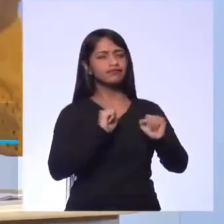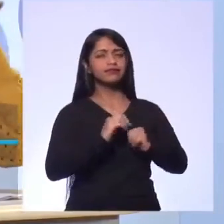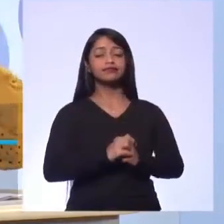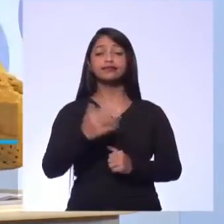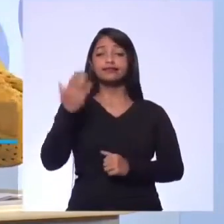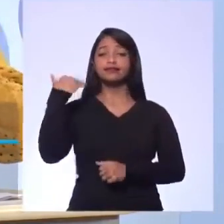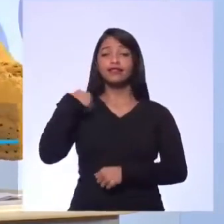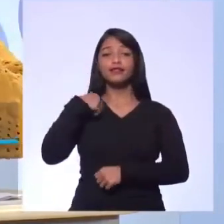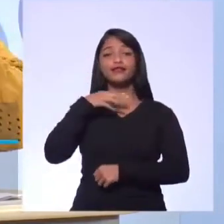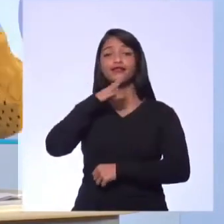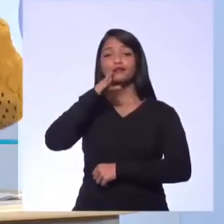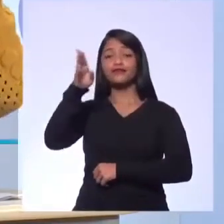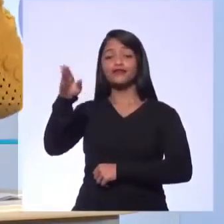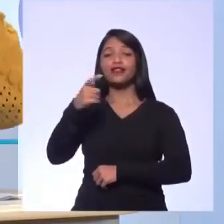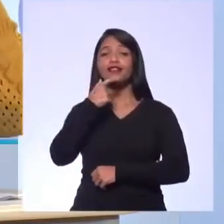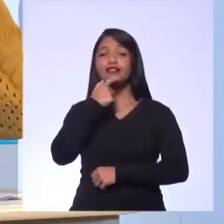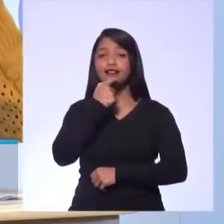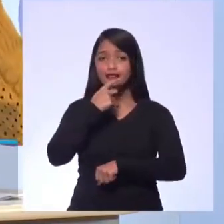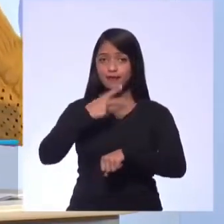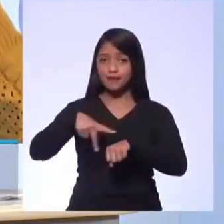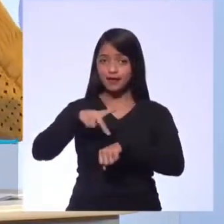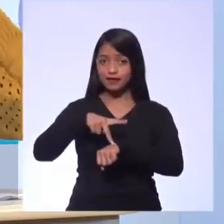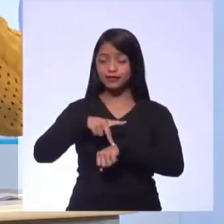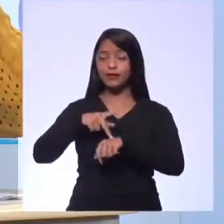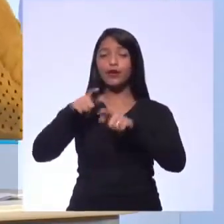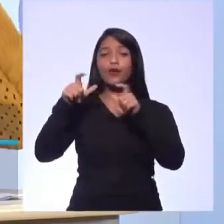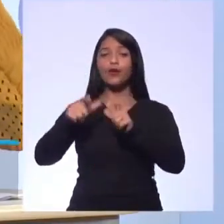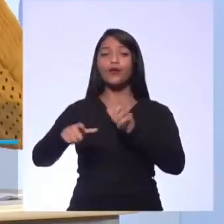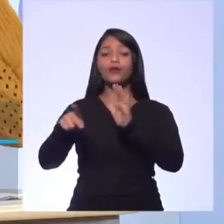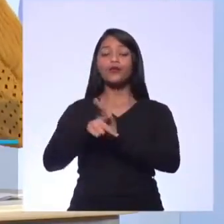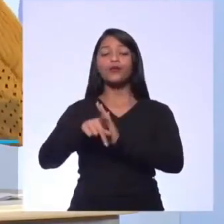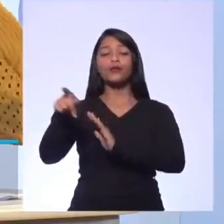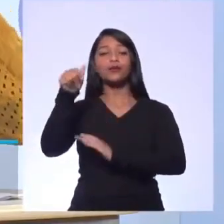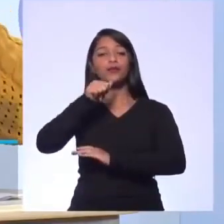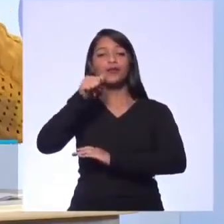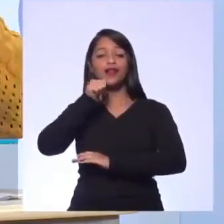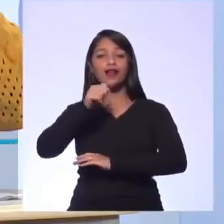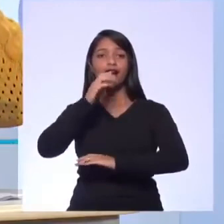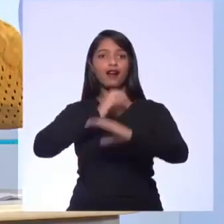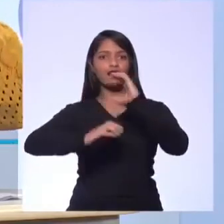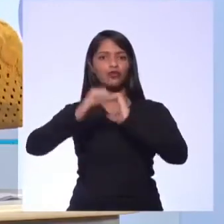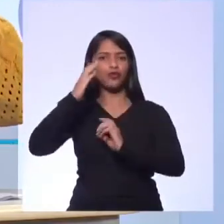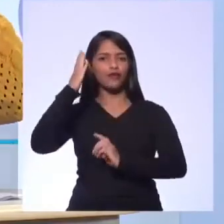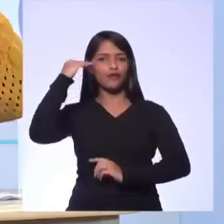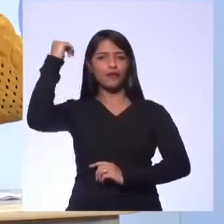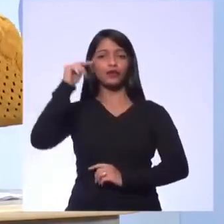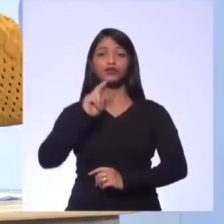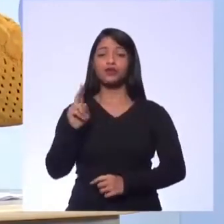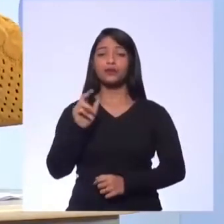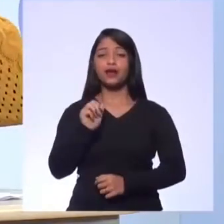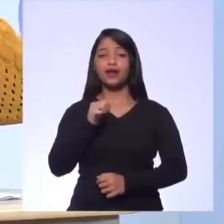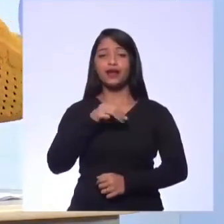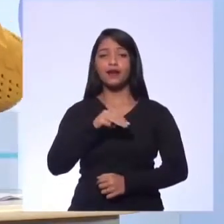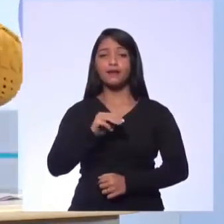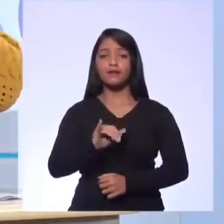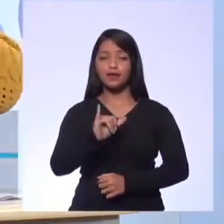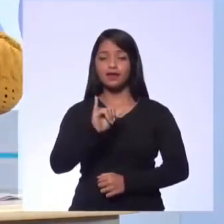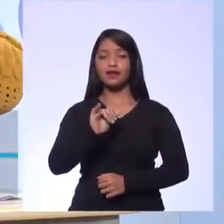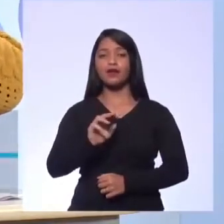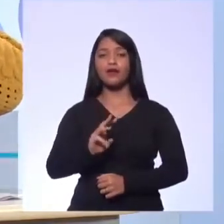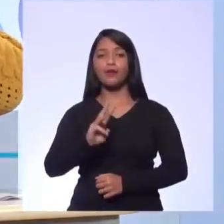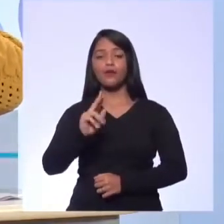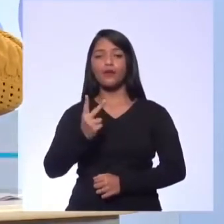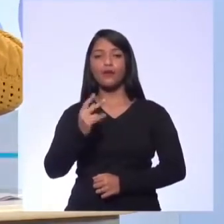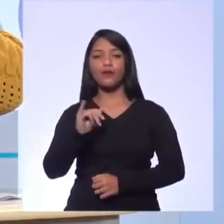na Inglaterra, que era o Hum, lugar da N.M. House, que é o uhum. lugar onde ela cantava, eu fui no lugar que vendia comida brasileira e tinha